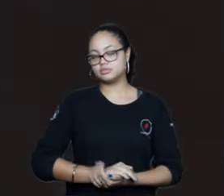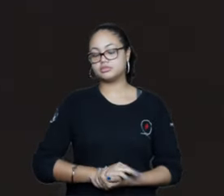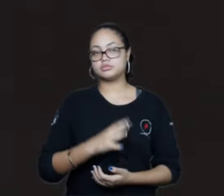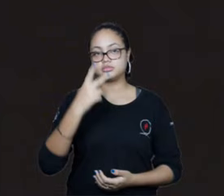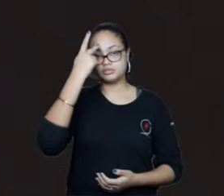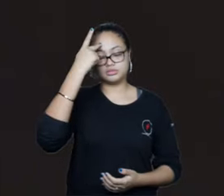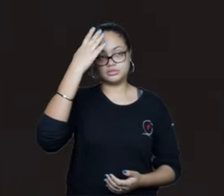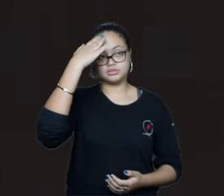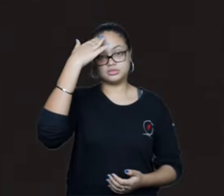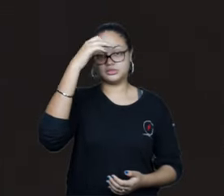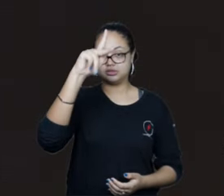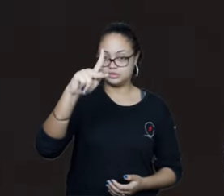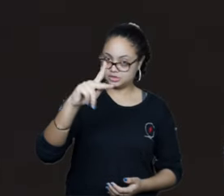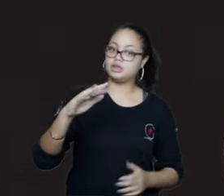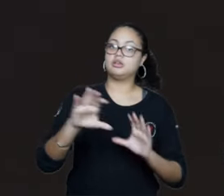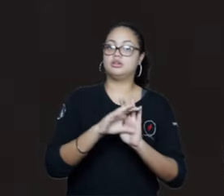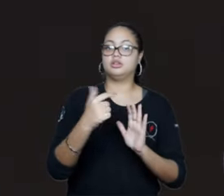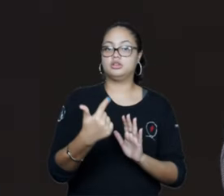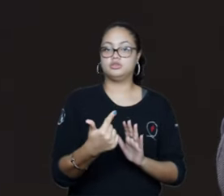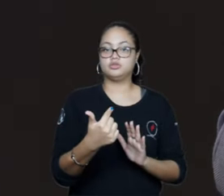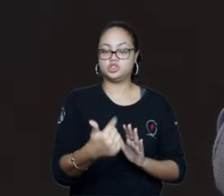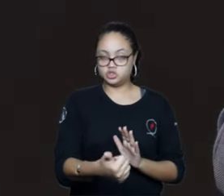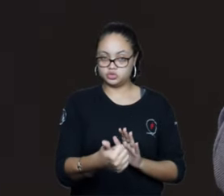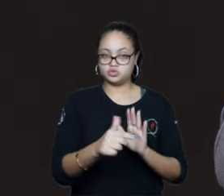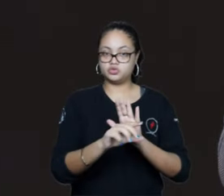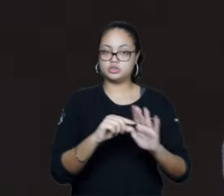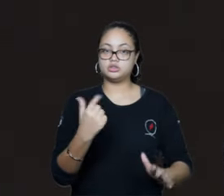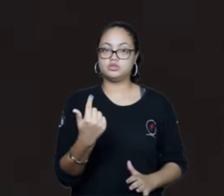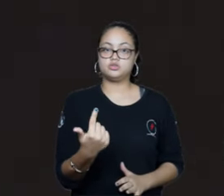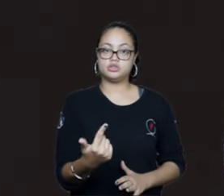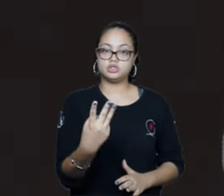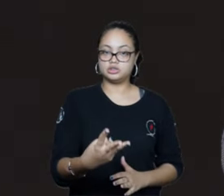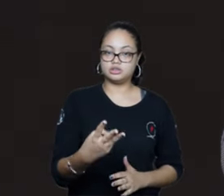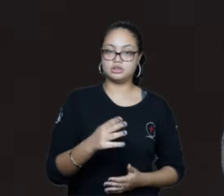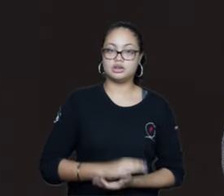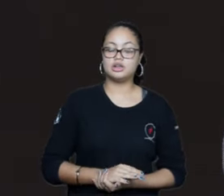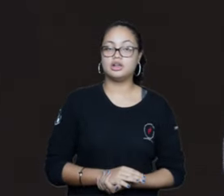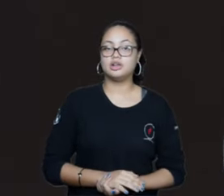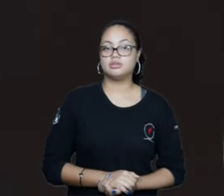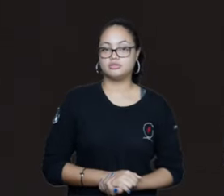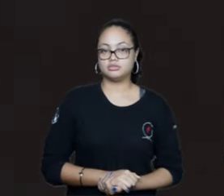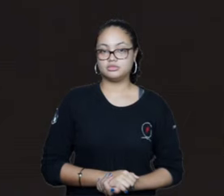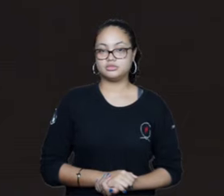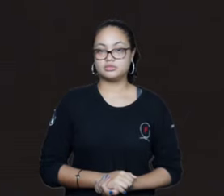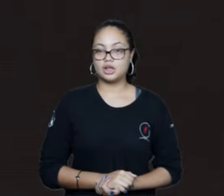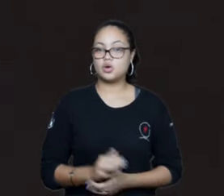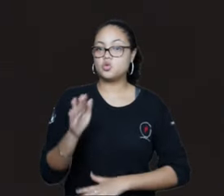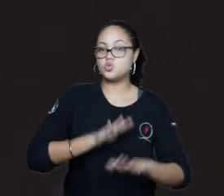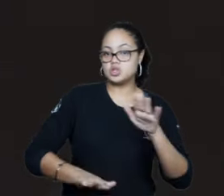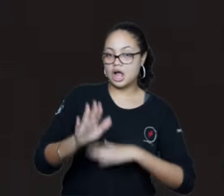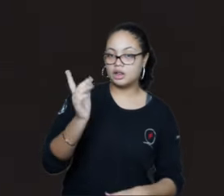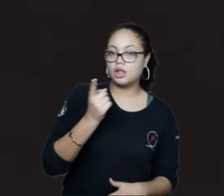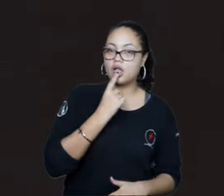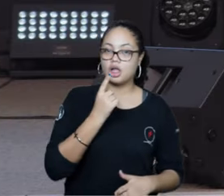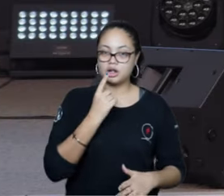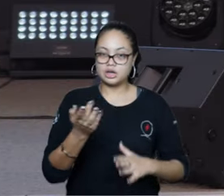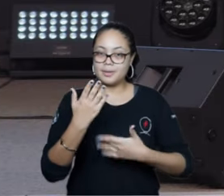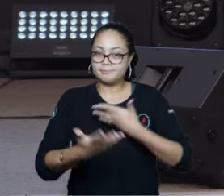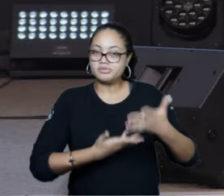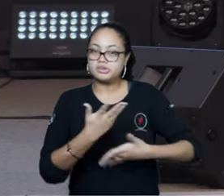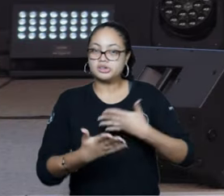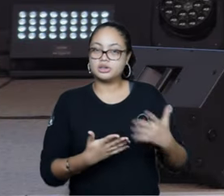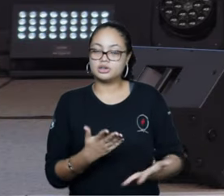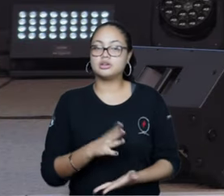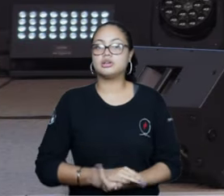provérbios Capítulo 21 Versículo 23 o que guarda a sua língua e a sua boca guarda